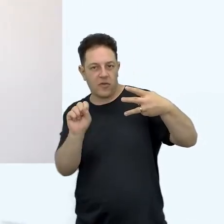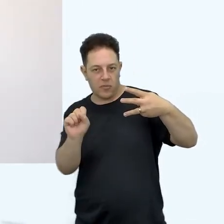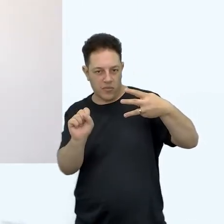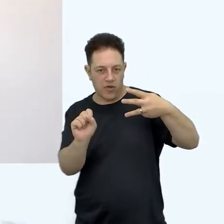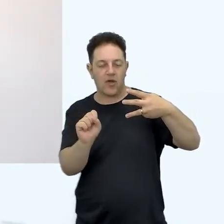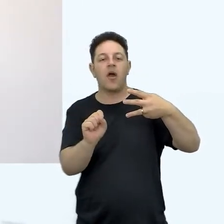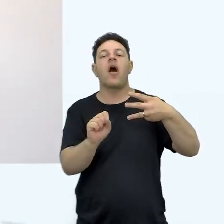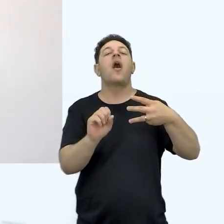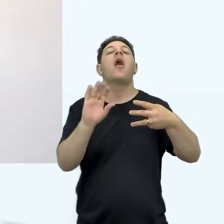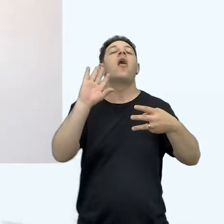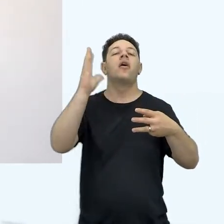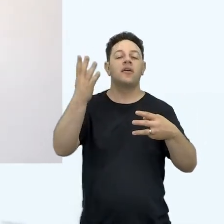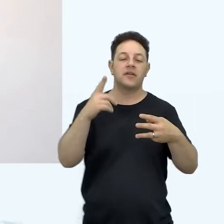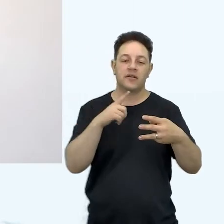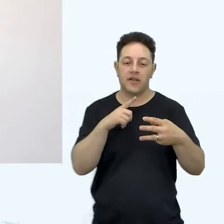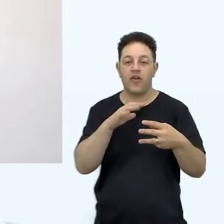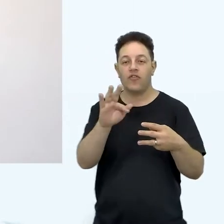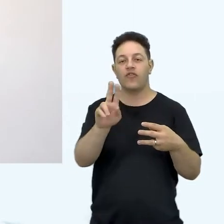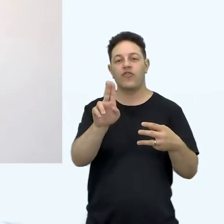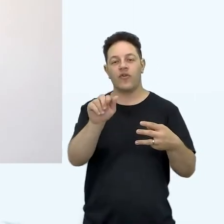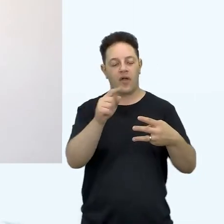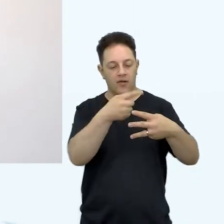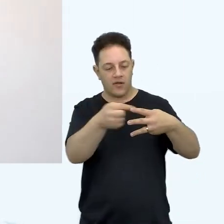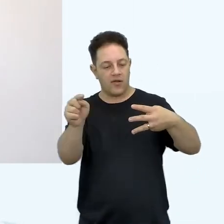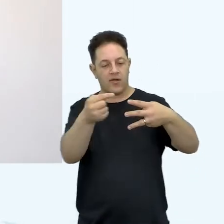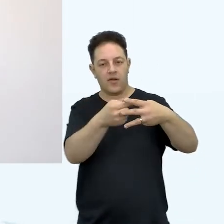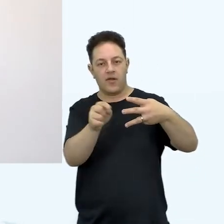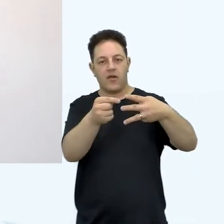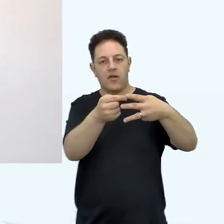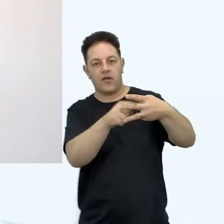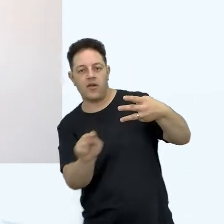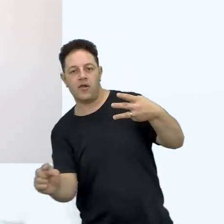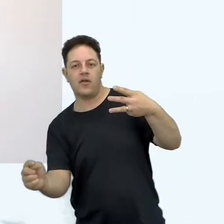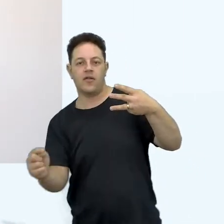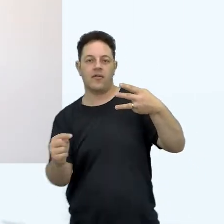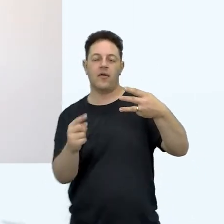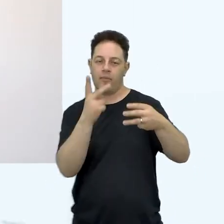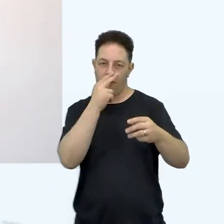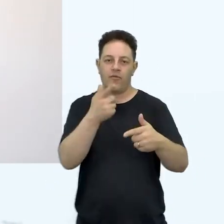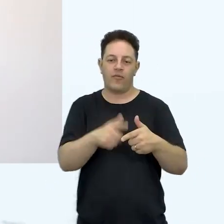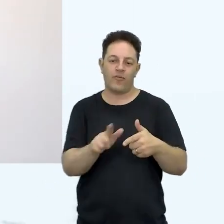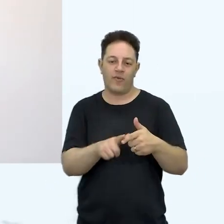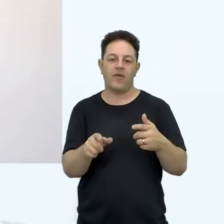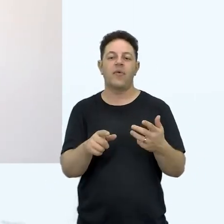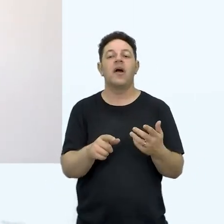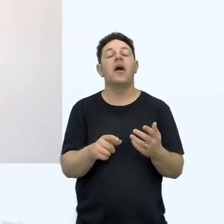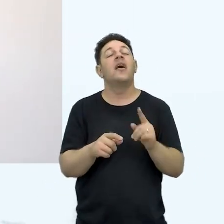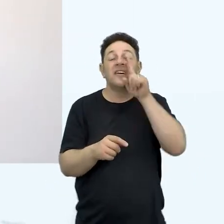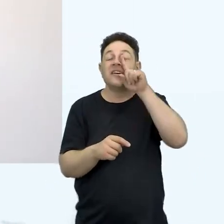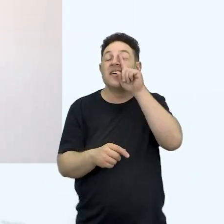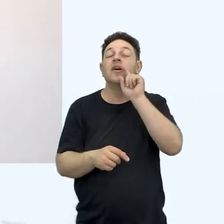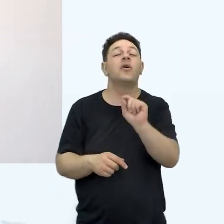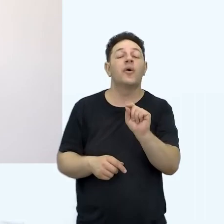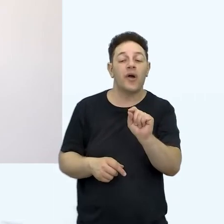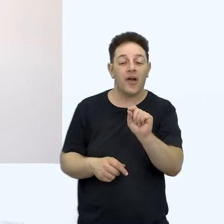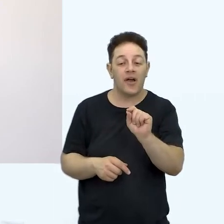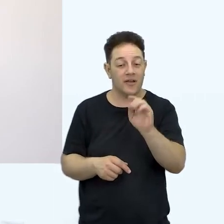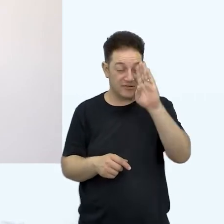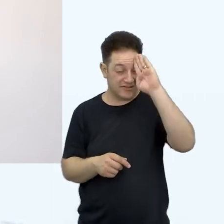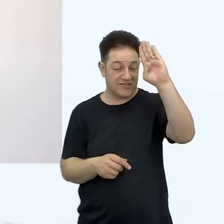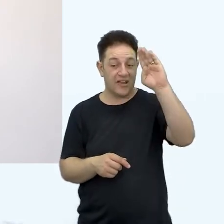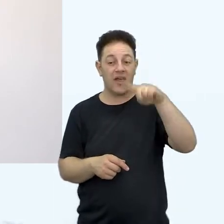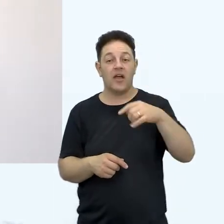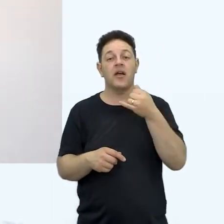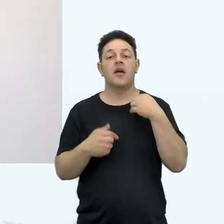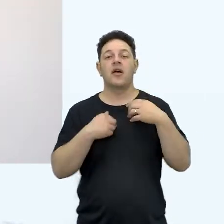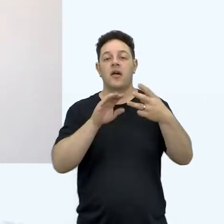ela é escoada, eu tenho ali uma fuga de corrente elétrica. Isso causa um risco muito grande, né, que é o risco principal do